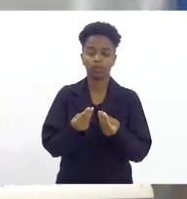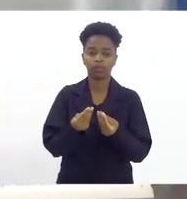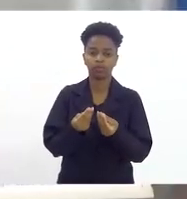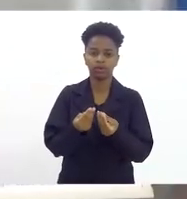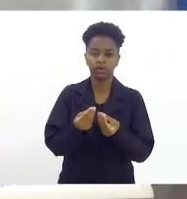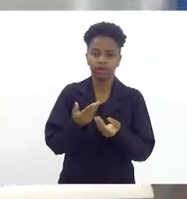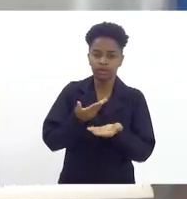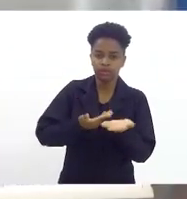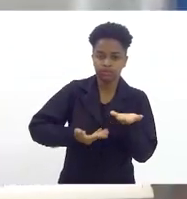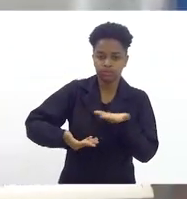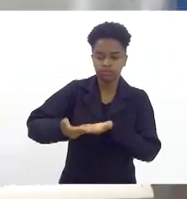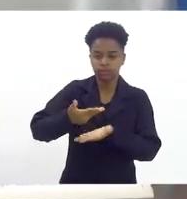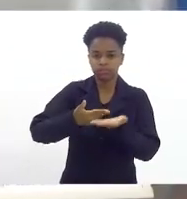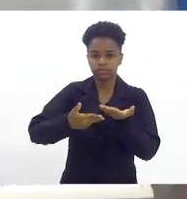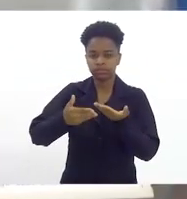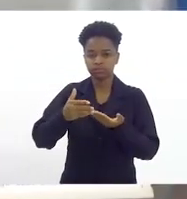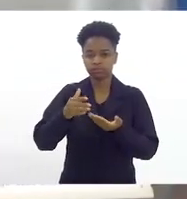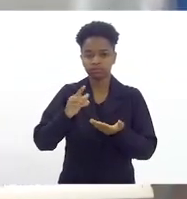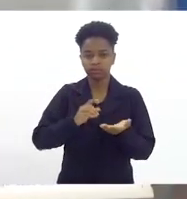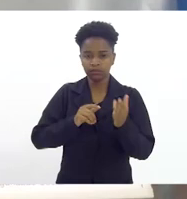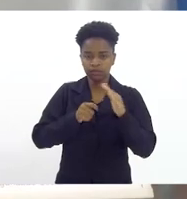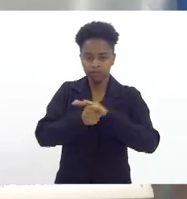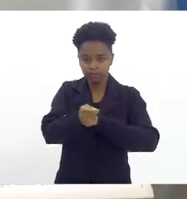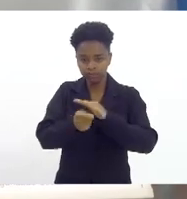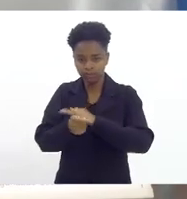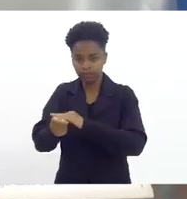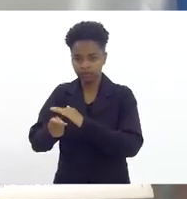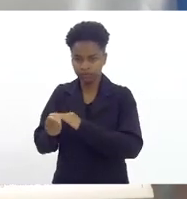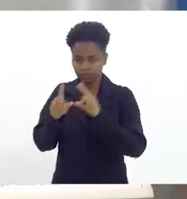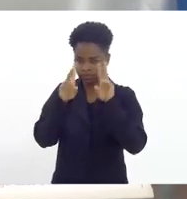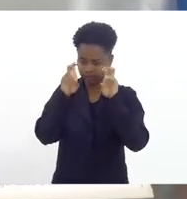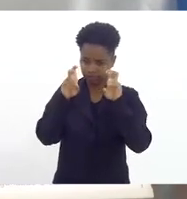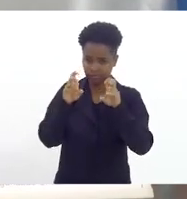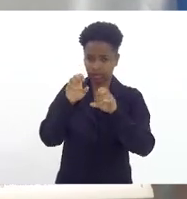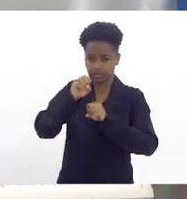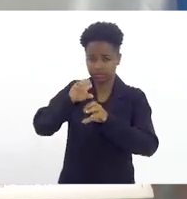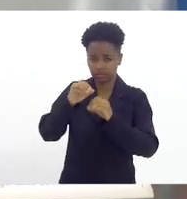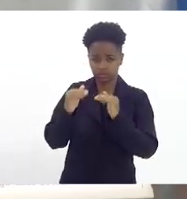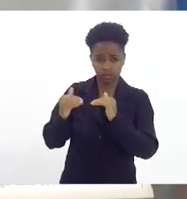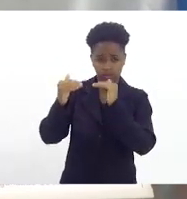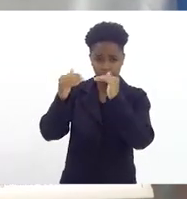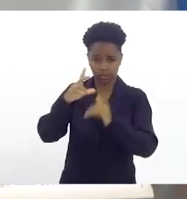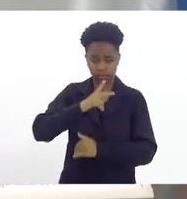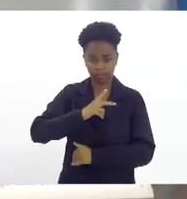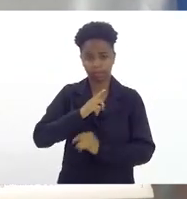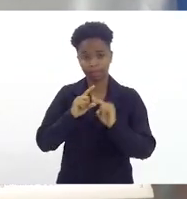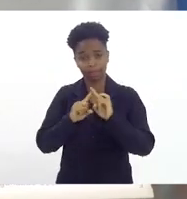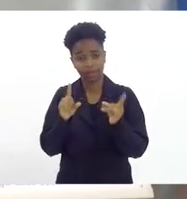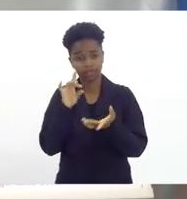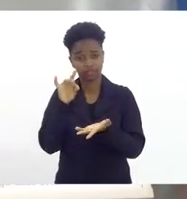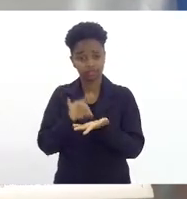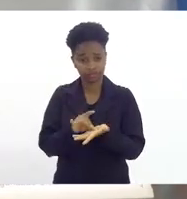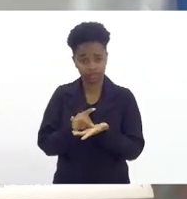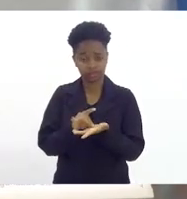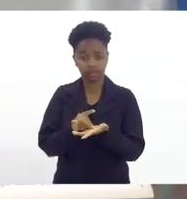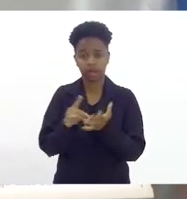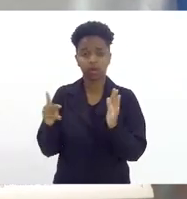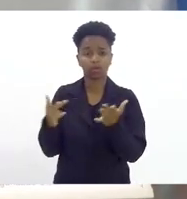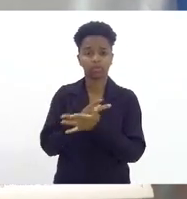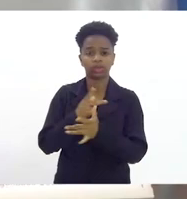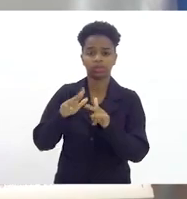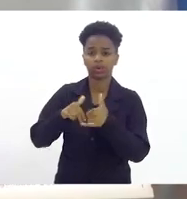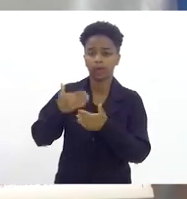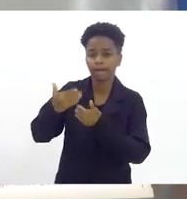que é empregado na forma de investimento entre todas as aspas no ensino superior privado mas que na verdade é resultado de um processo